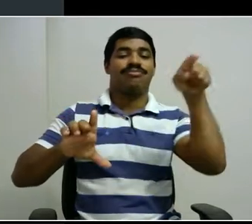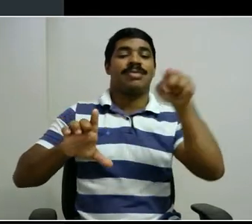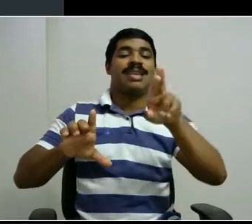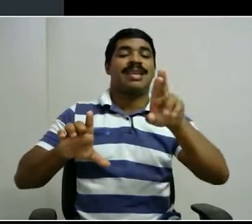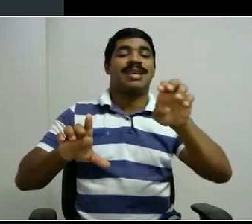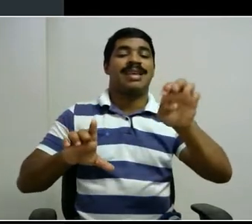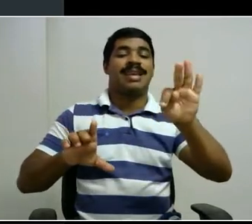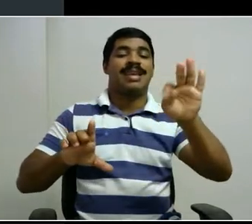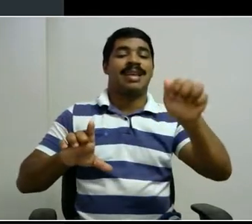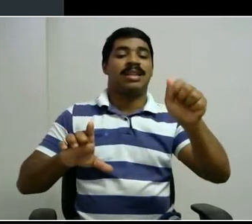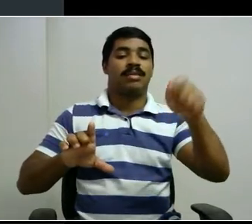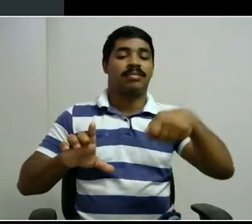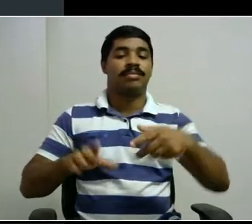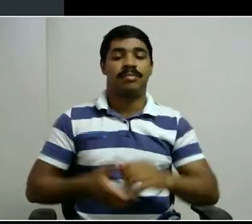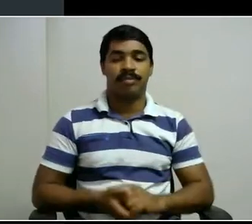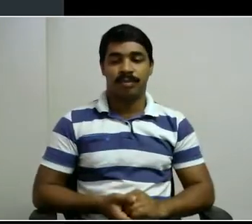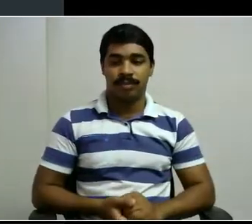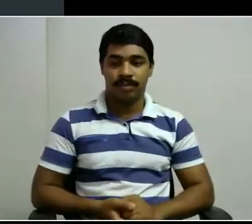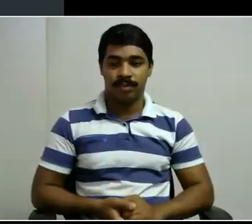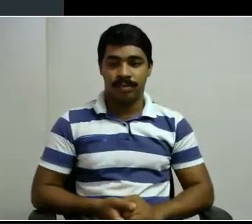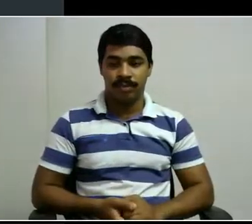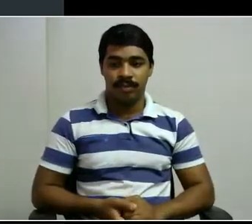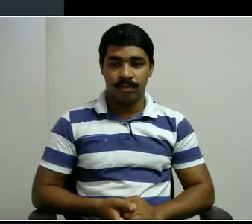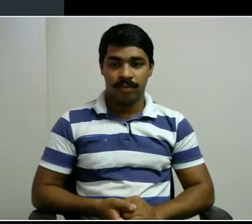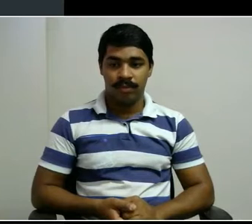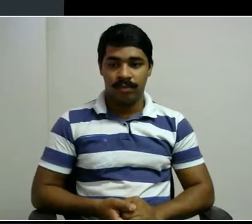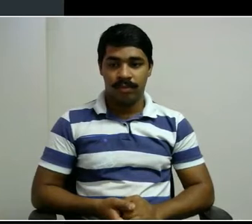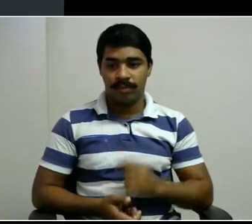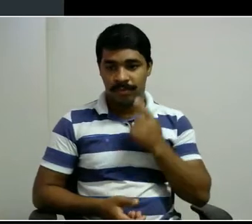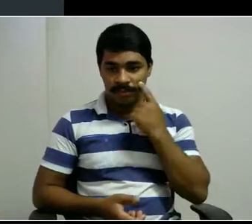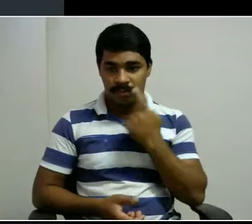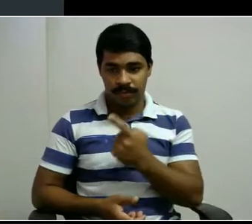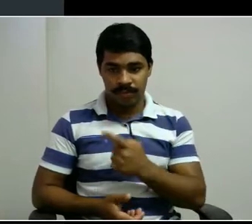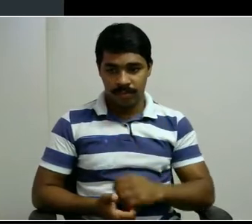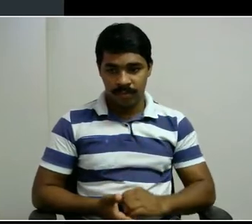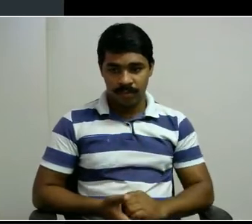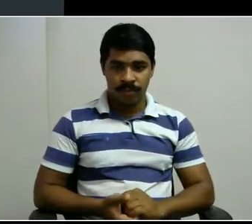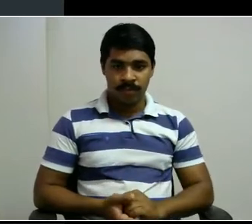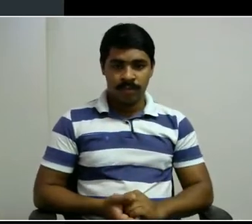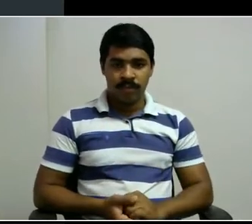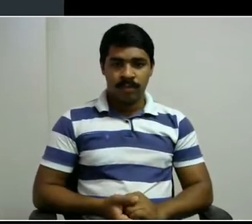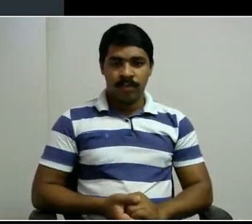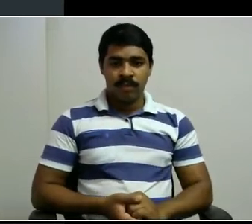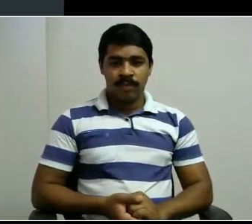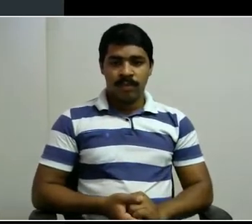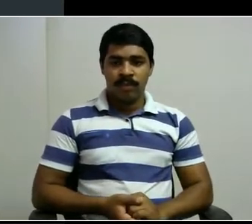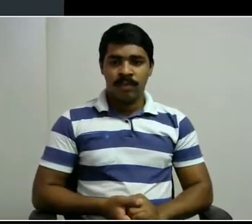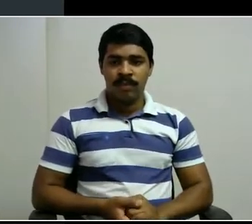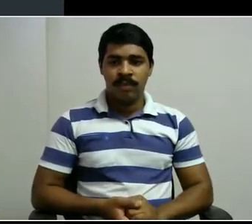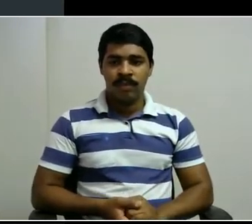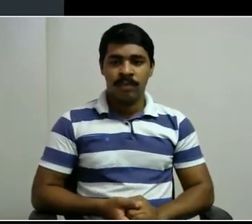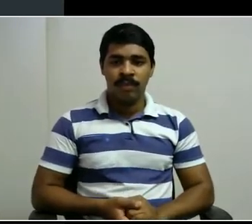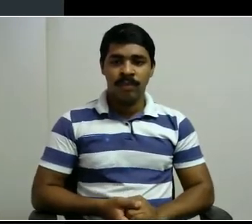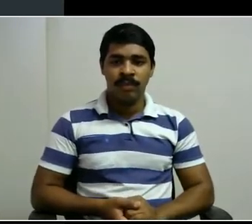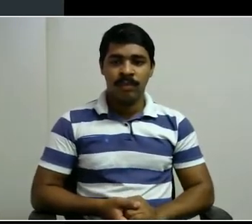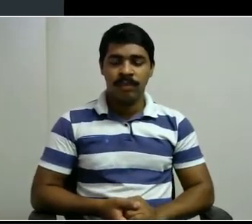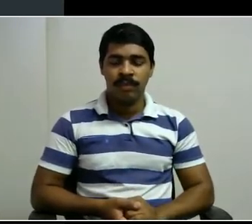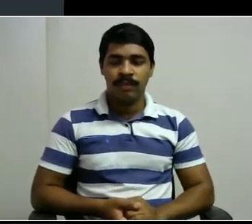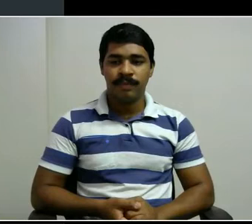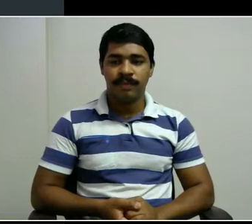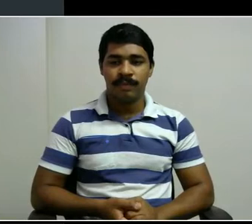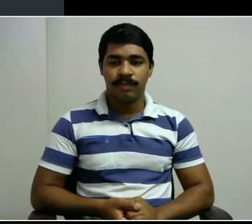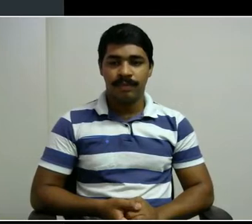né? Ó, vou marcar aqui primeiro o pontinho no ponto 1, depois no ponto menos 2, e por fim eu vou ligar aqui fazendo o